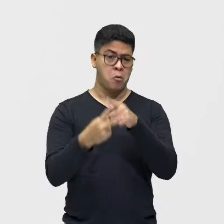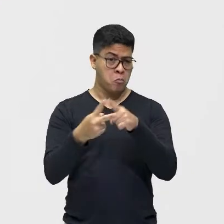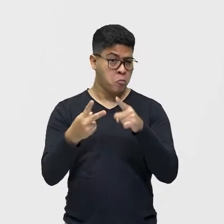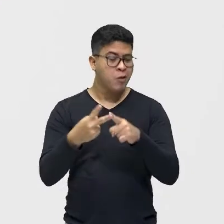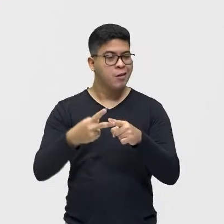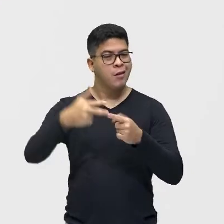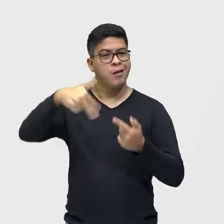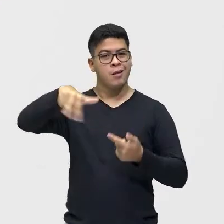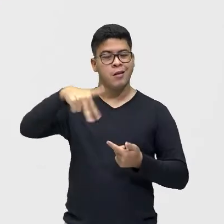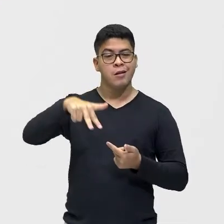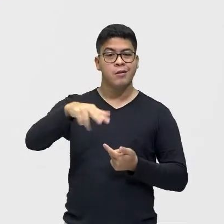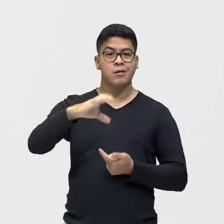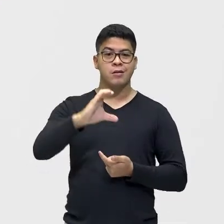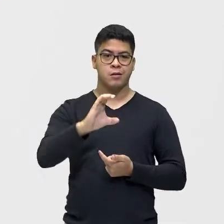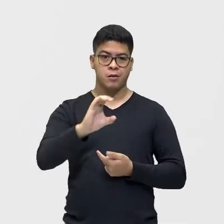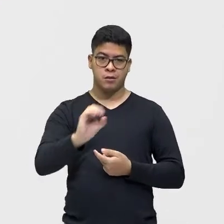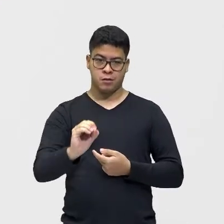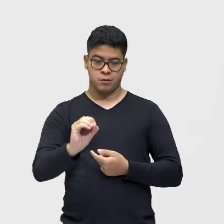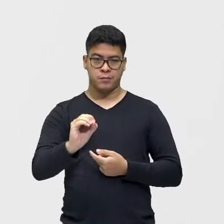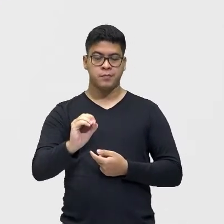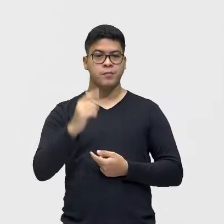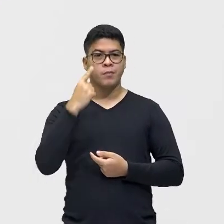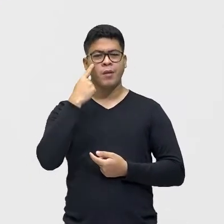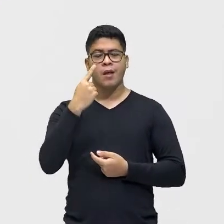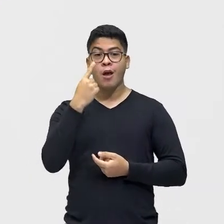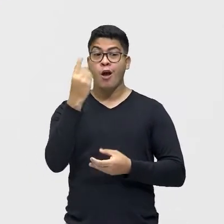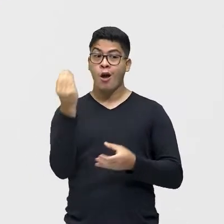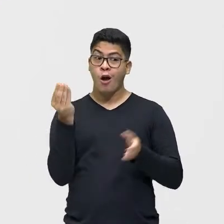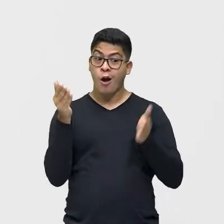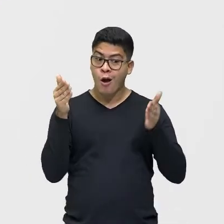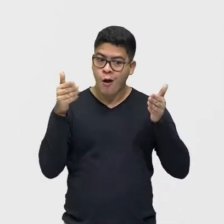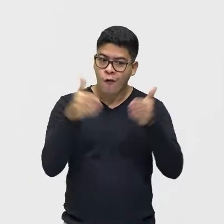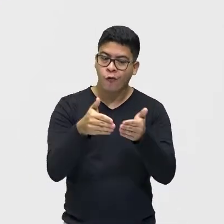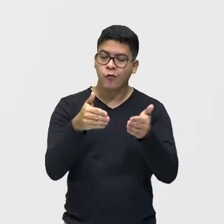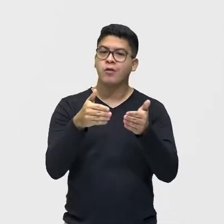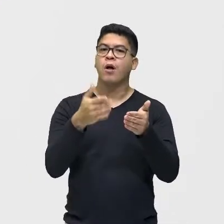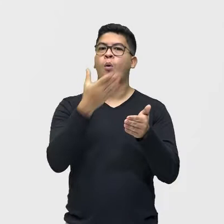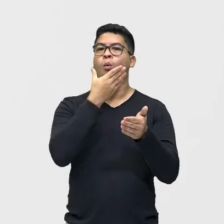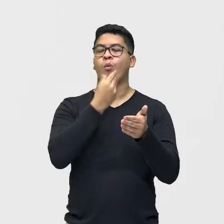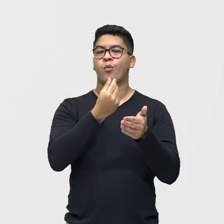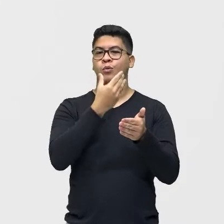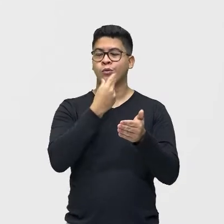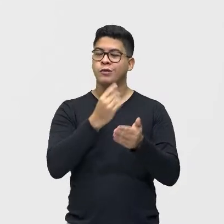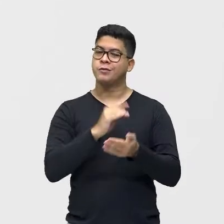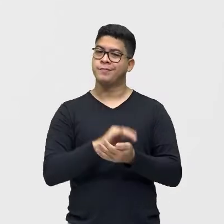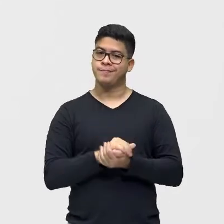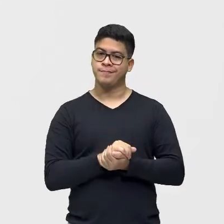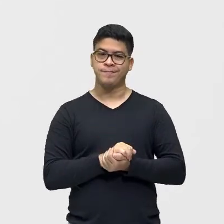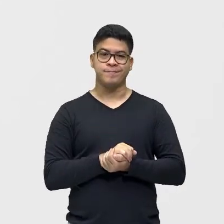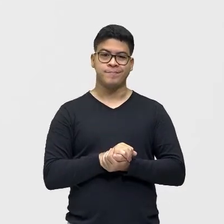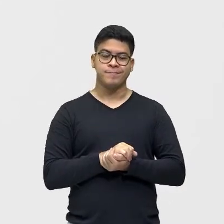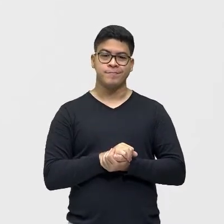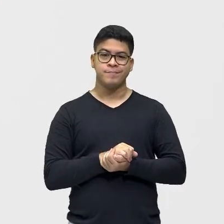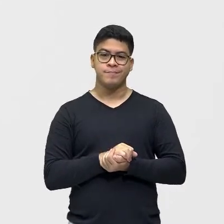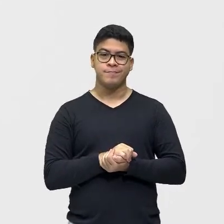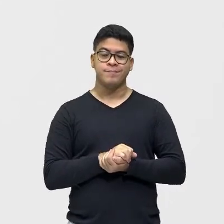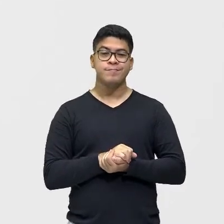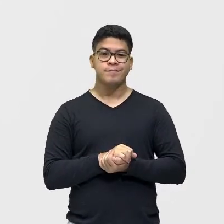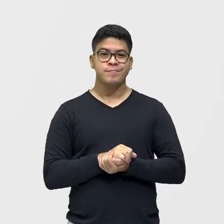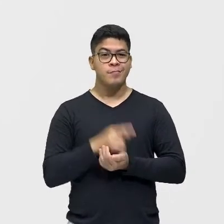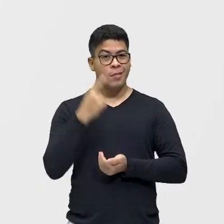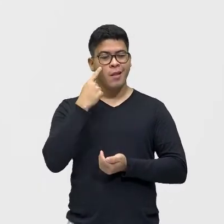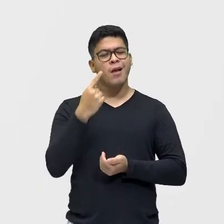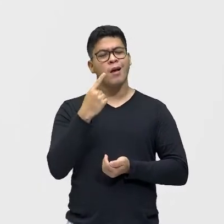danças aí do Centro-Oeste, ela é especificamente o quê? Masculina. Interessante, vale a pena conferir um pouquinho